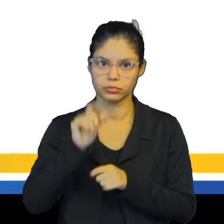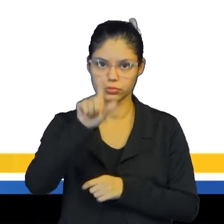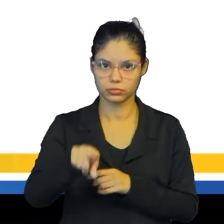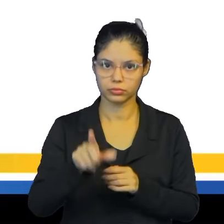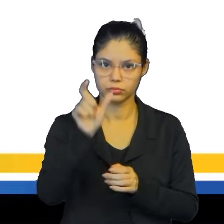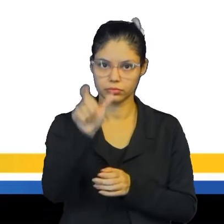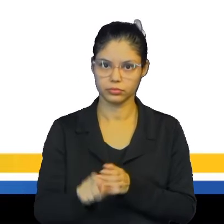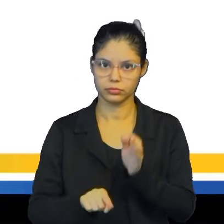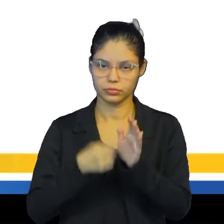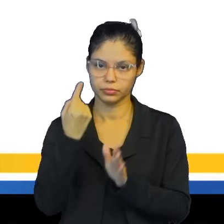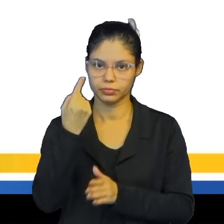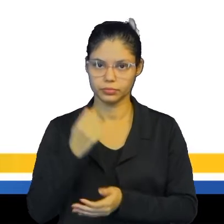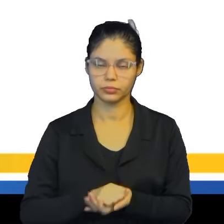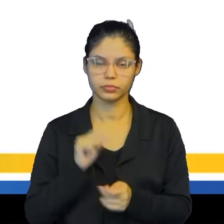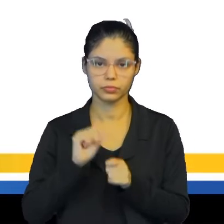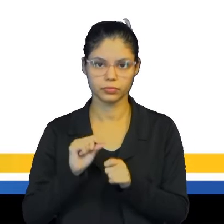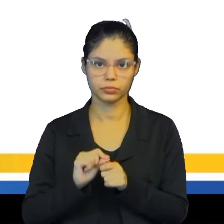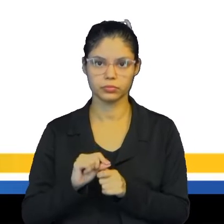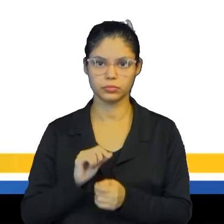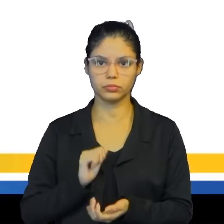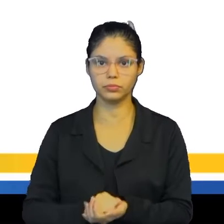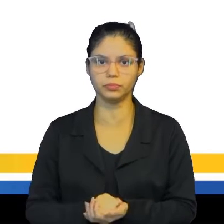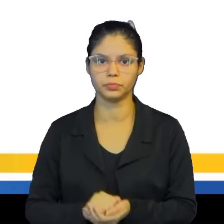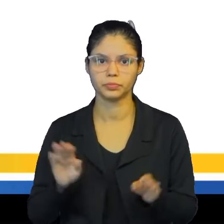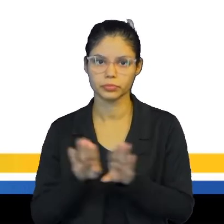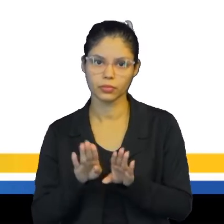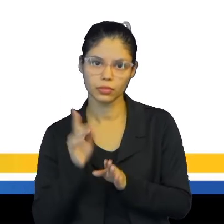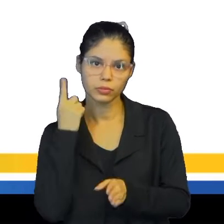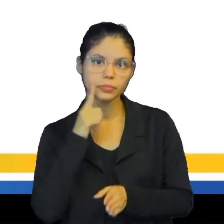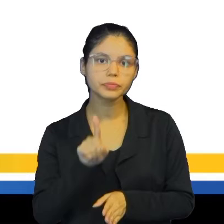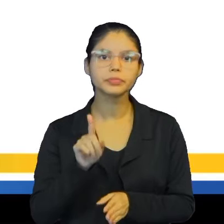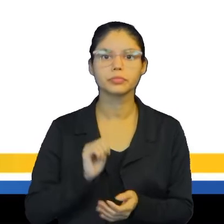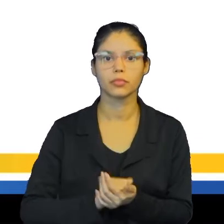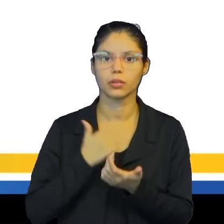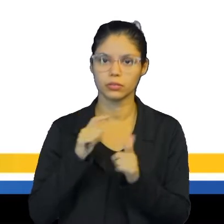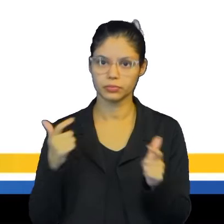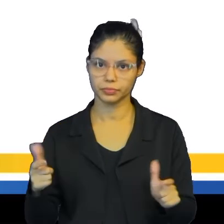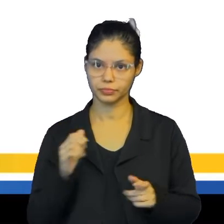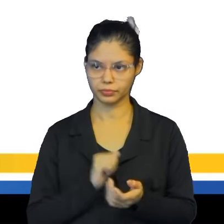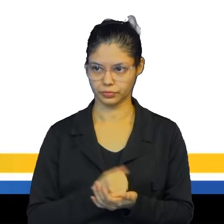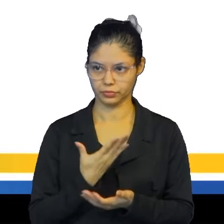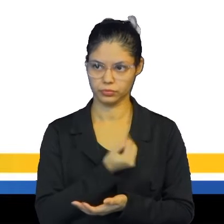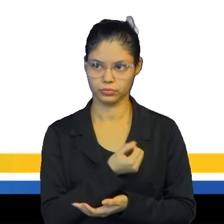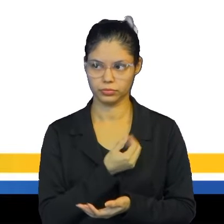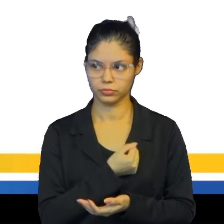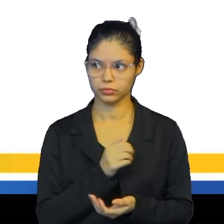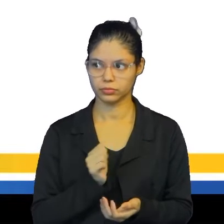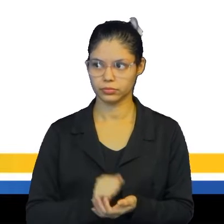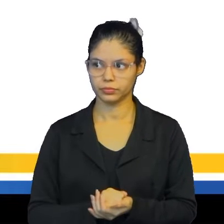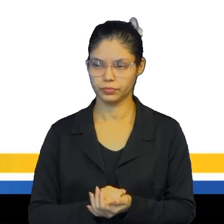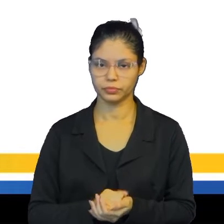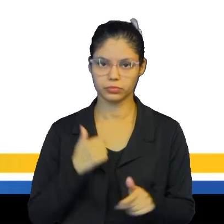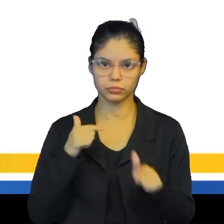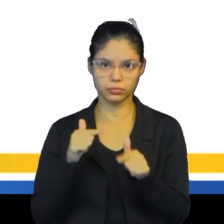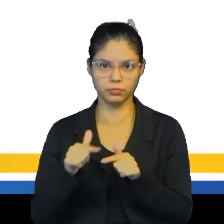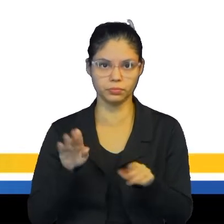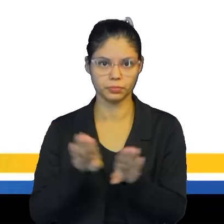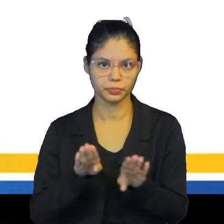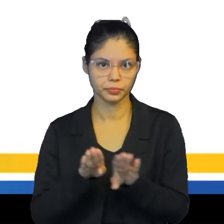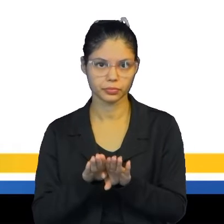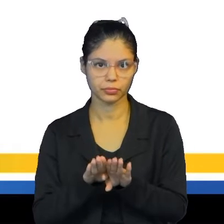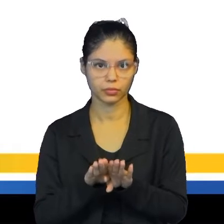os precursores dessa técnica de modelagem, uma vez que era grande o número de roupas